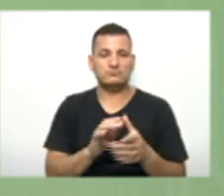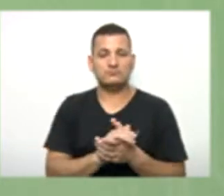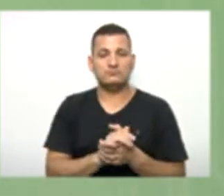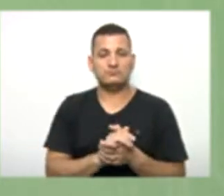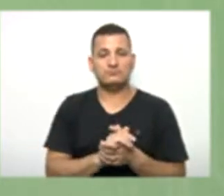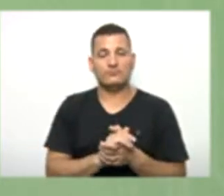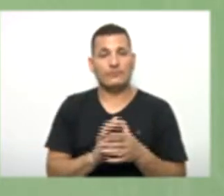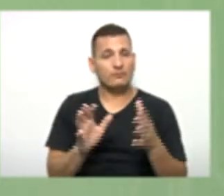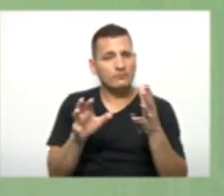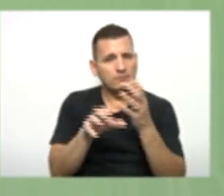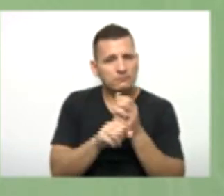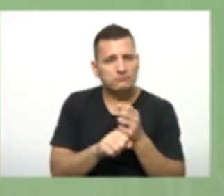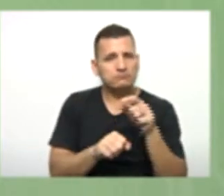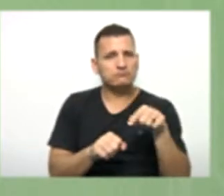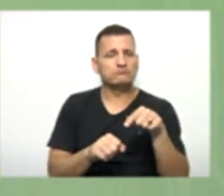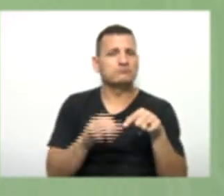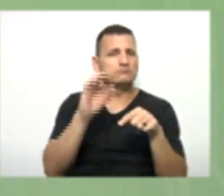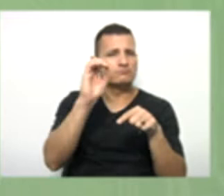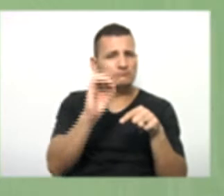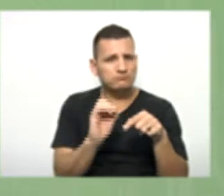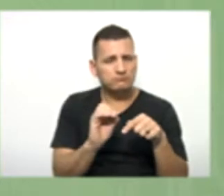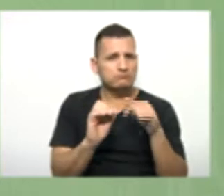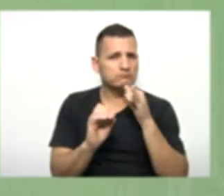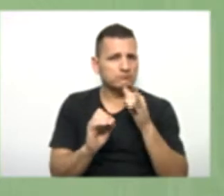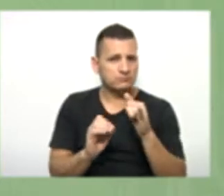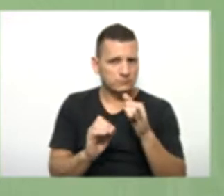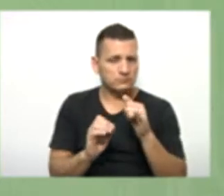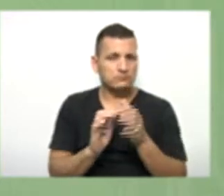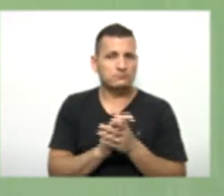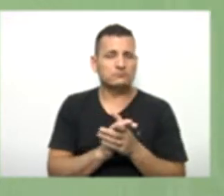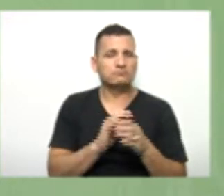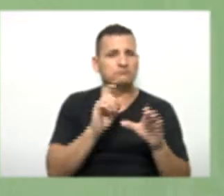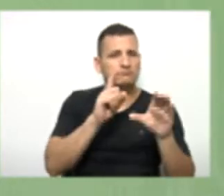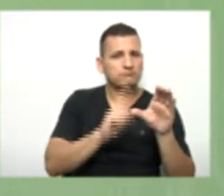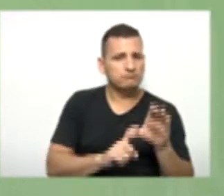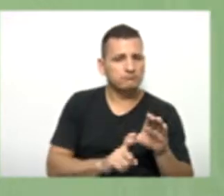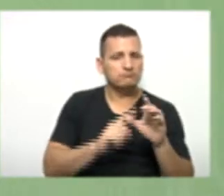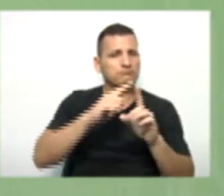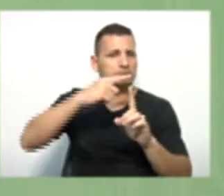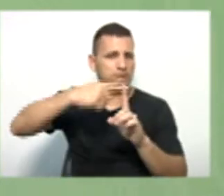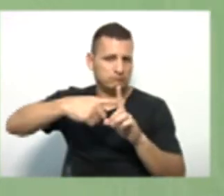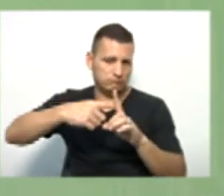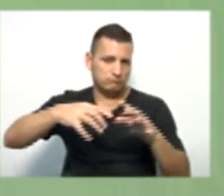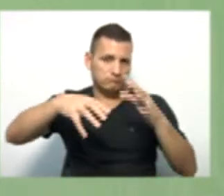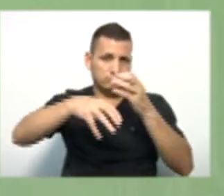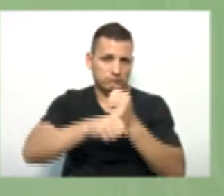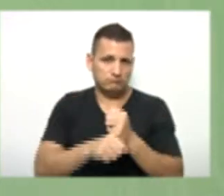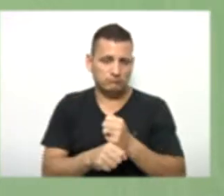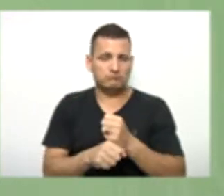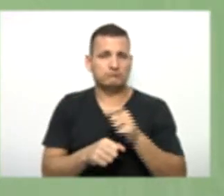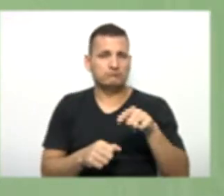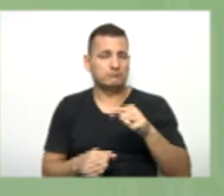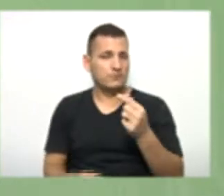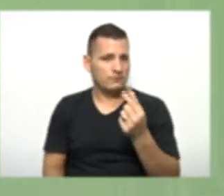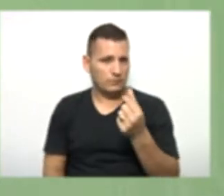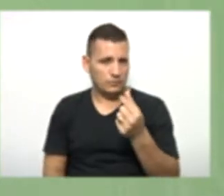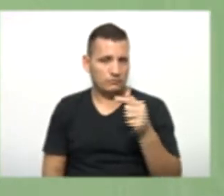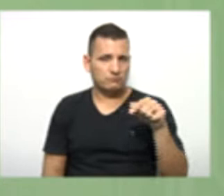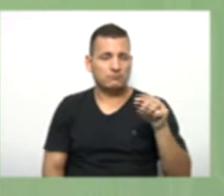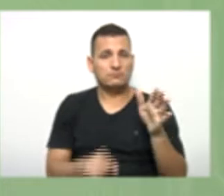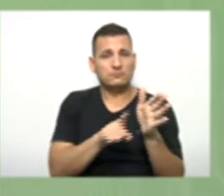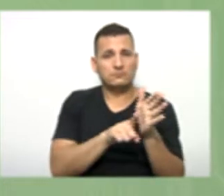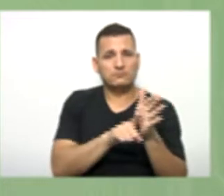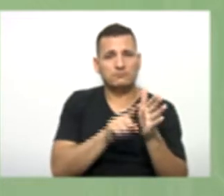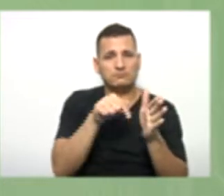nulo quando, depois de confrontados os débitos e os créditos, os valores dos débitos